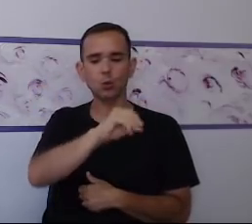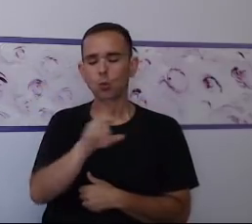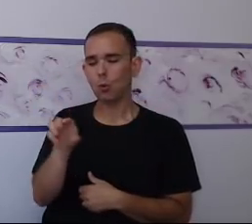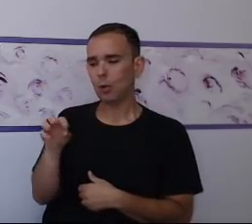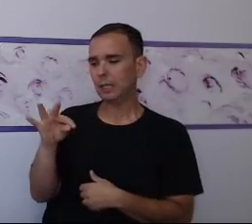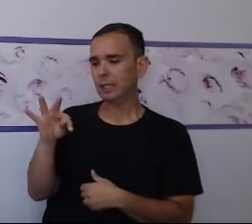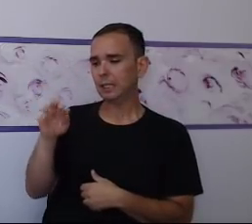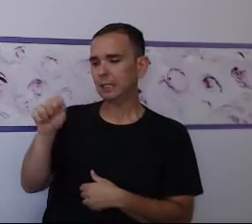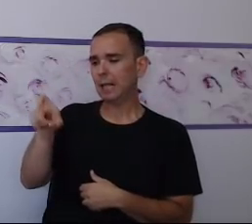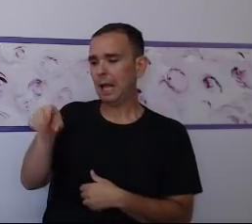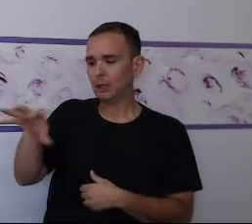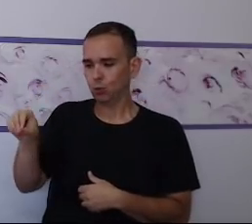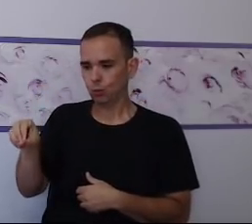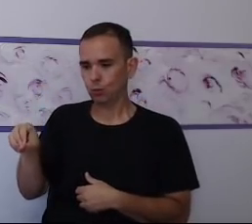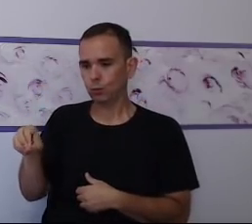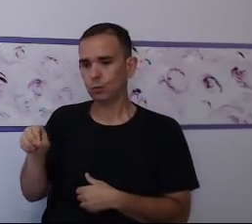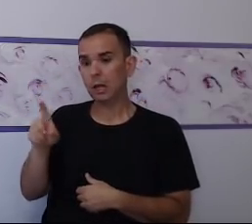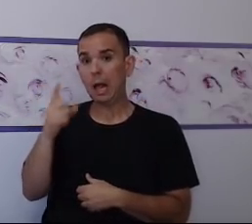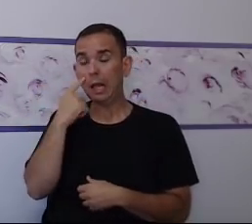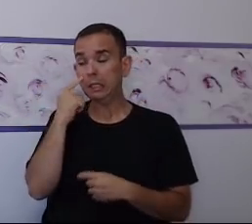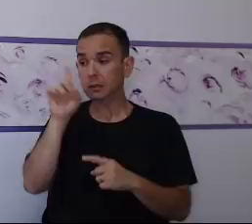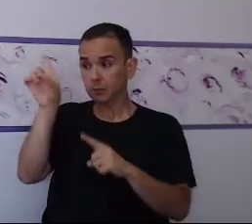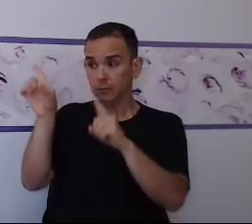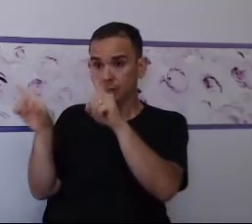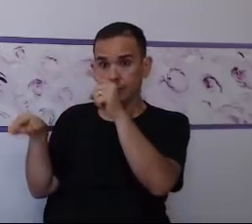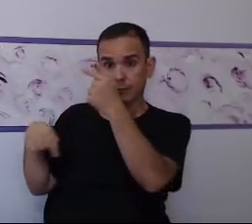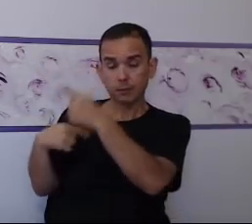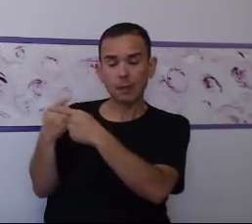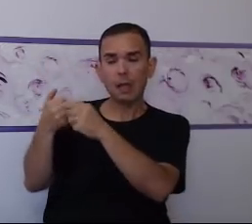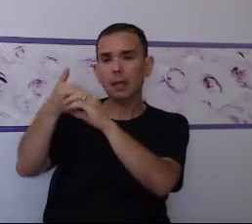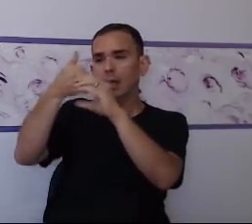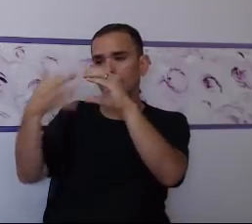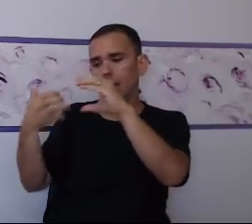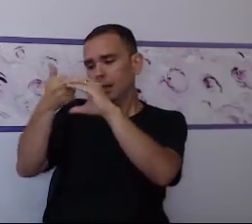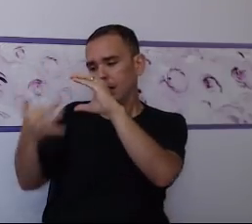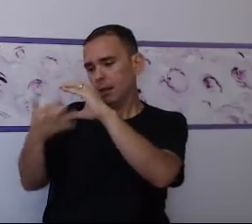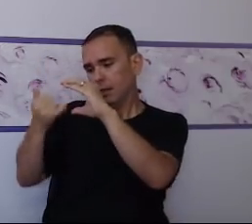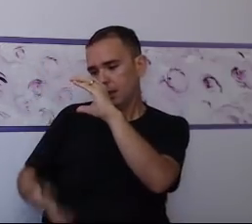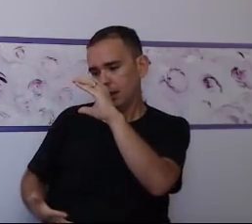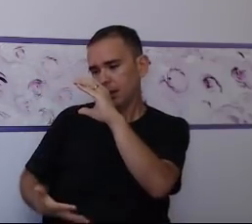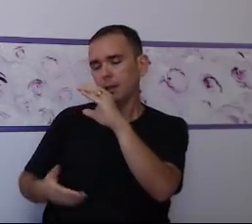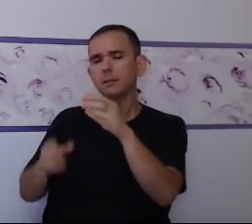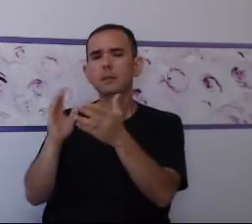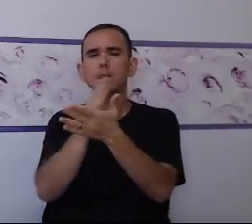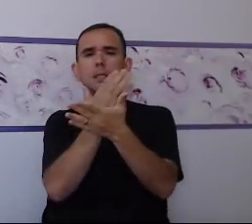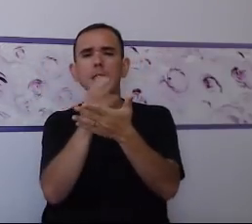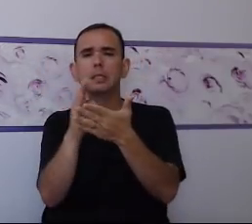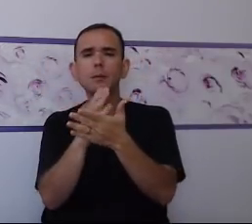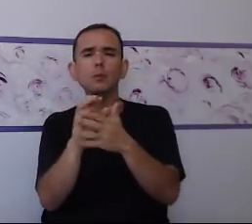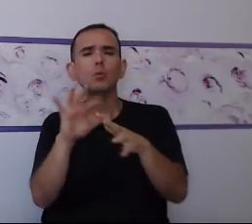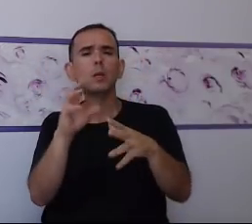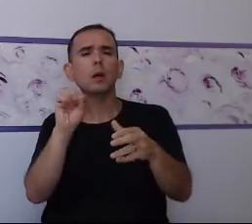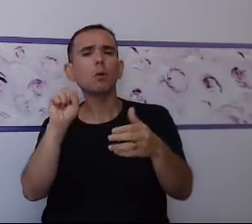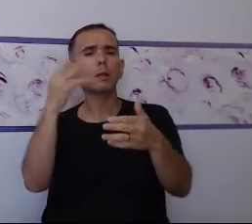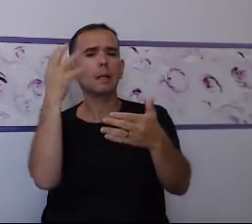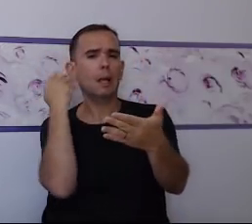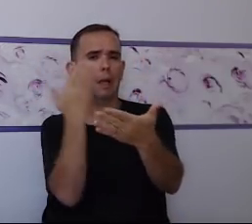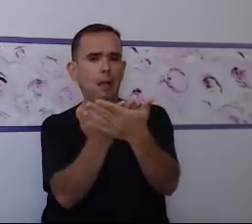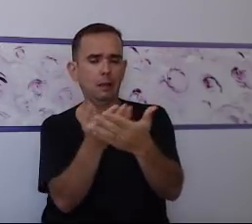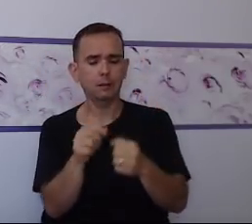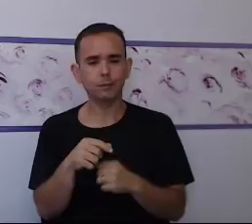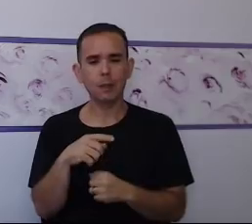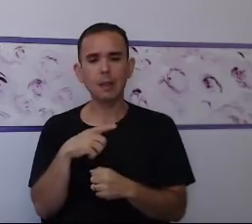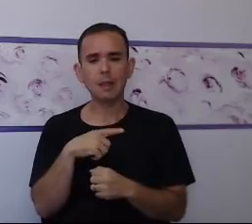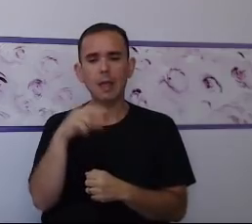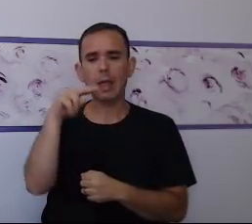são os locais das lesões e embaixo as classificações que a gente usa, dependendo do acometimento, né? Então, a gente tem